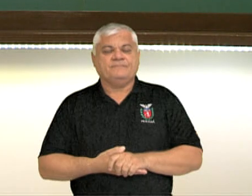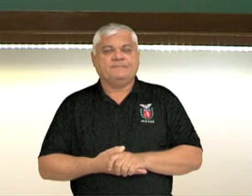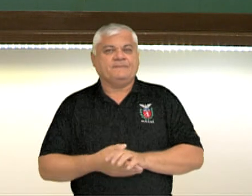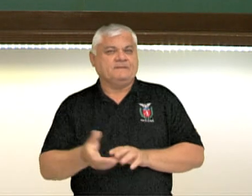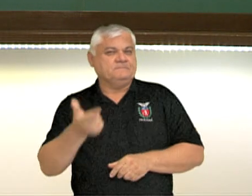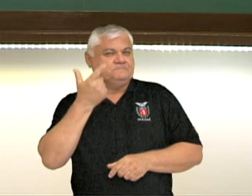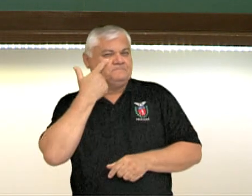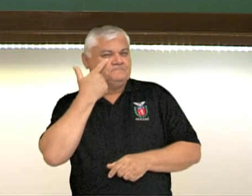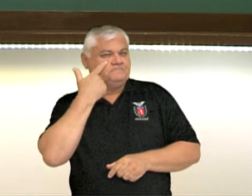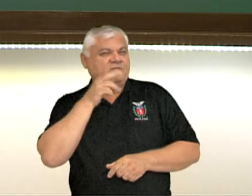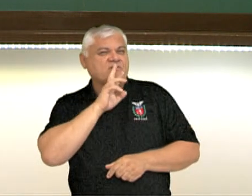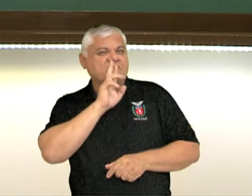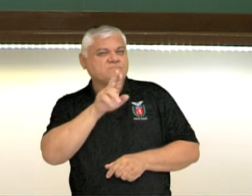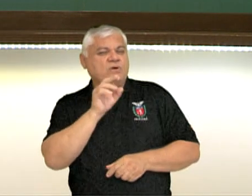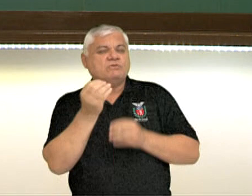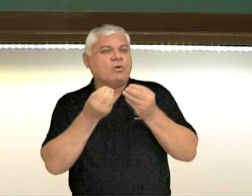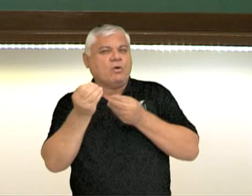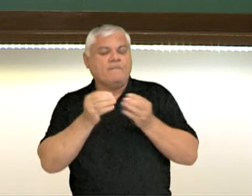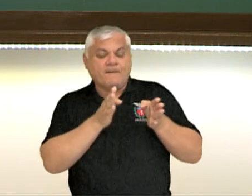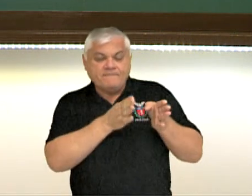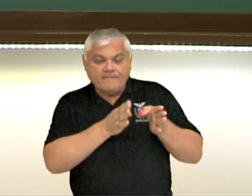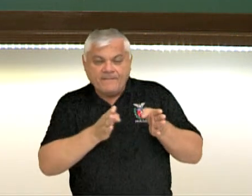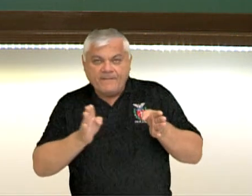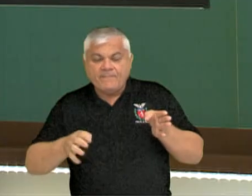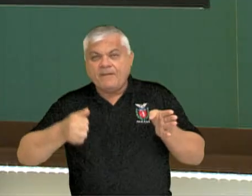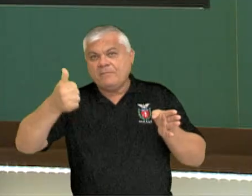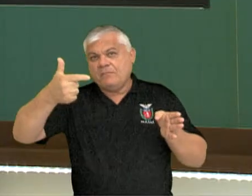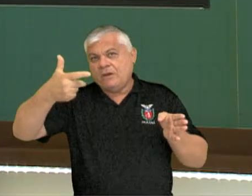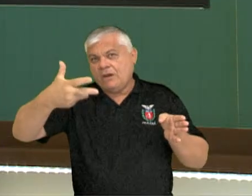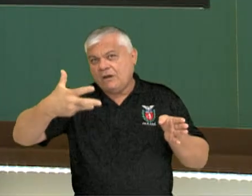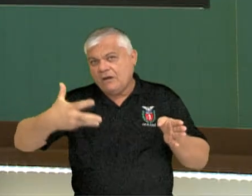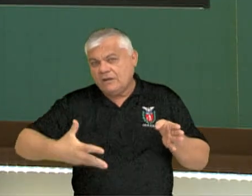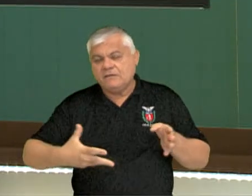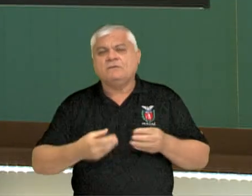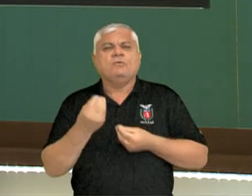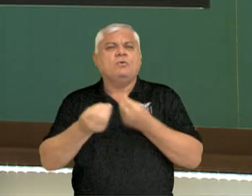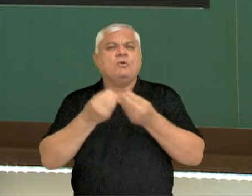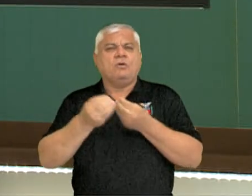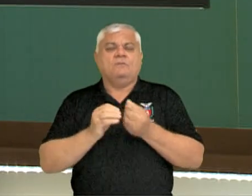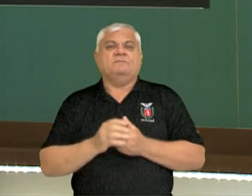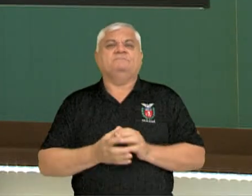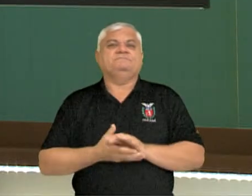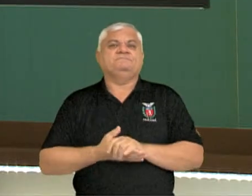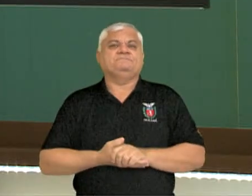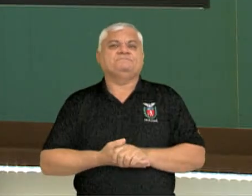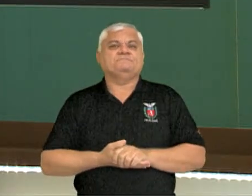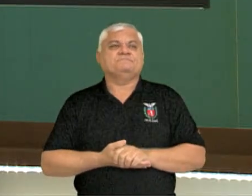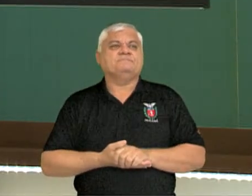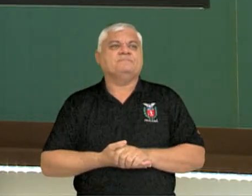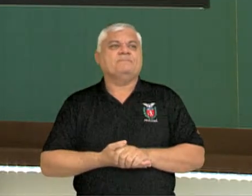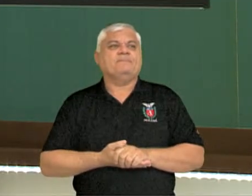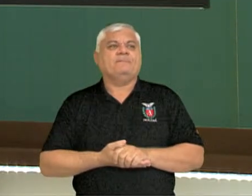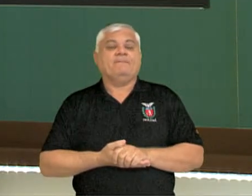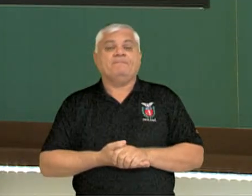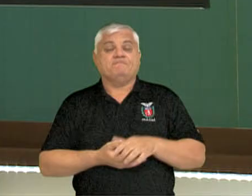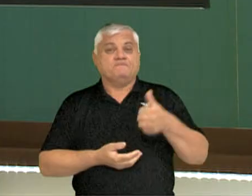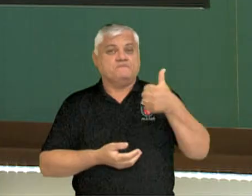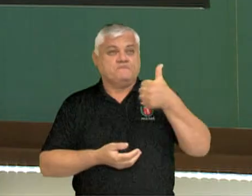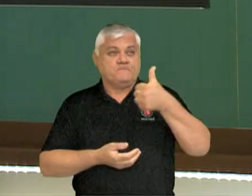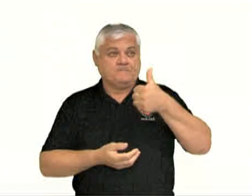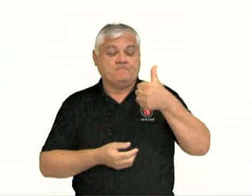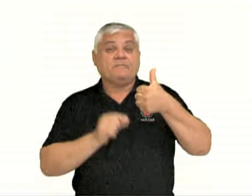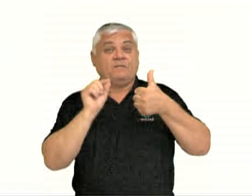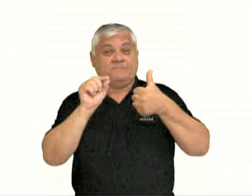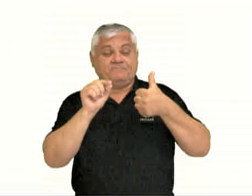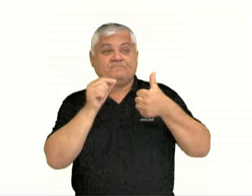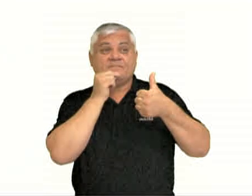Vamos lá ver então qual é a ordem correta desses eventos de reprodução das briófitas? Então, por primeiro temos